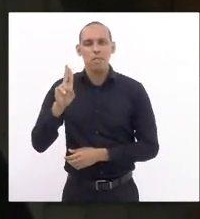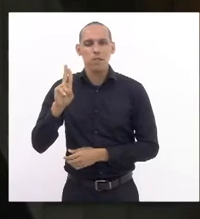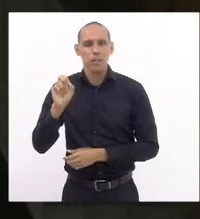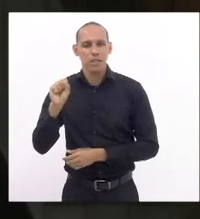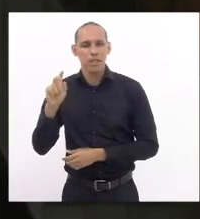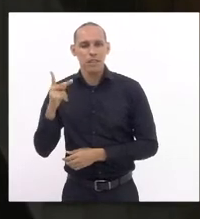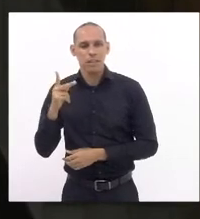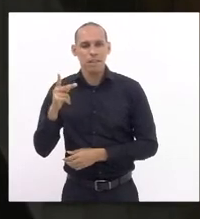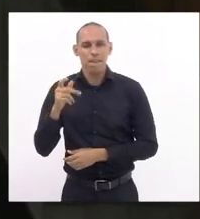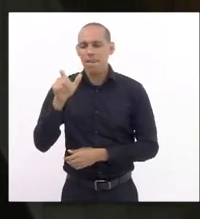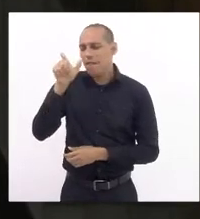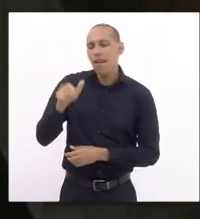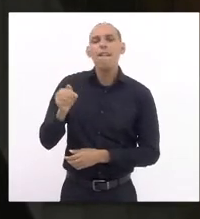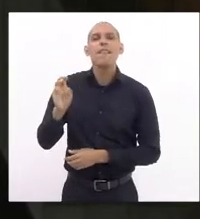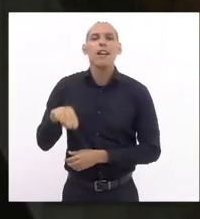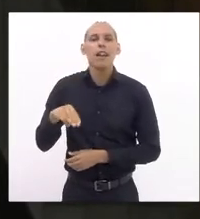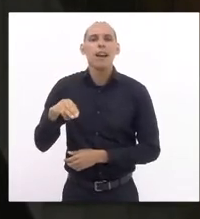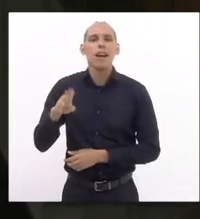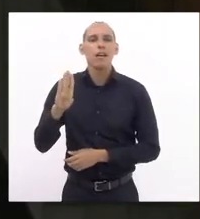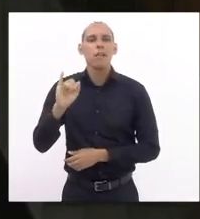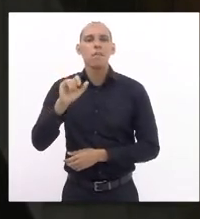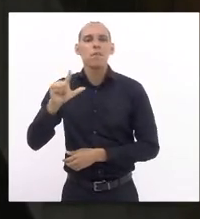estrategista, James Carville,